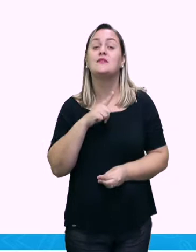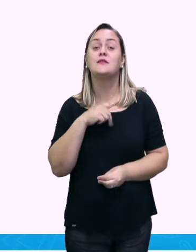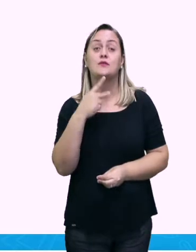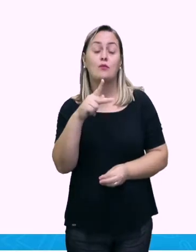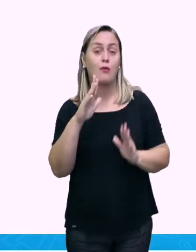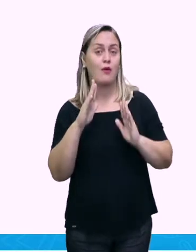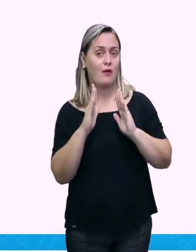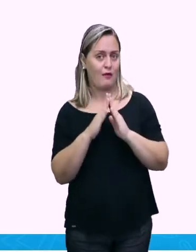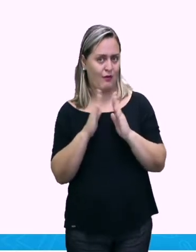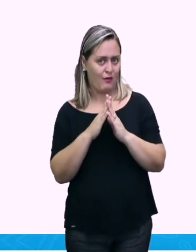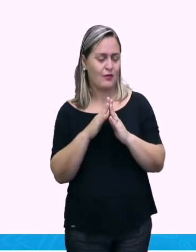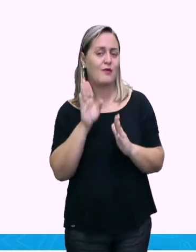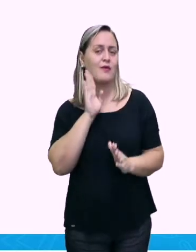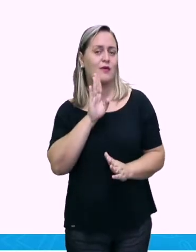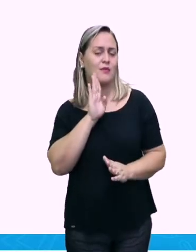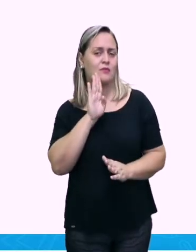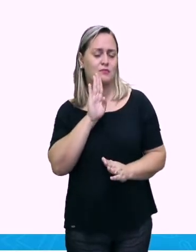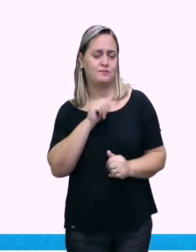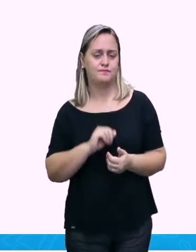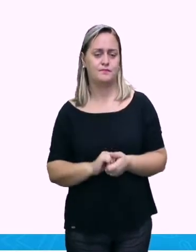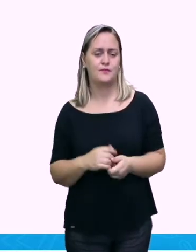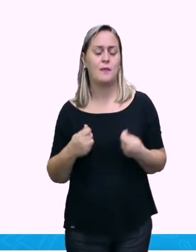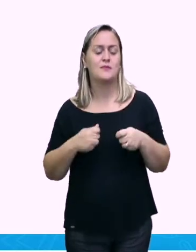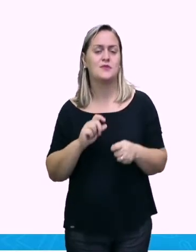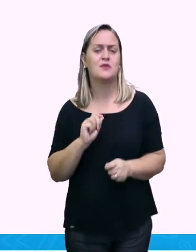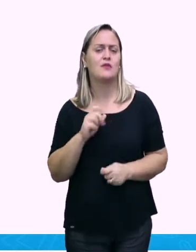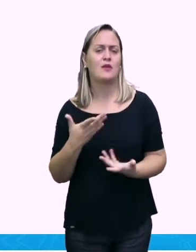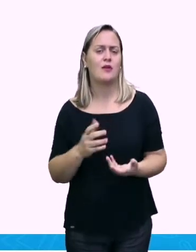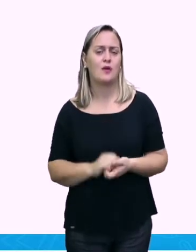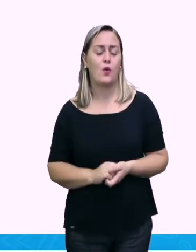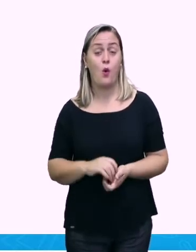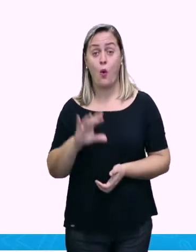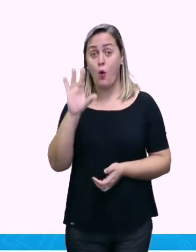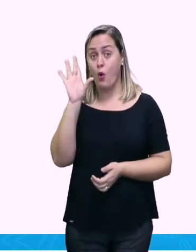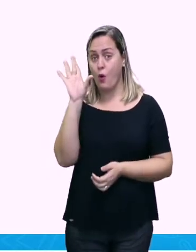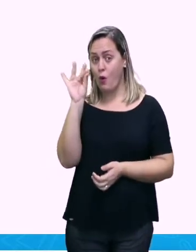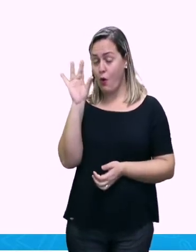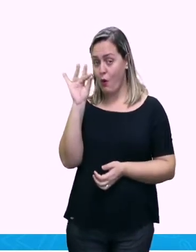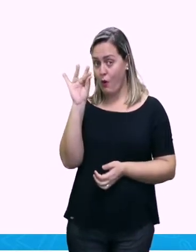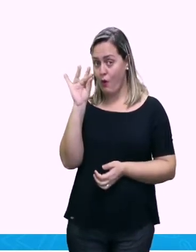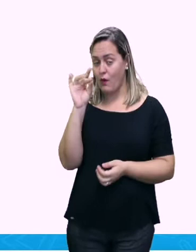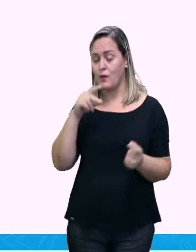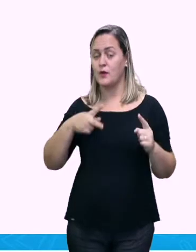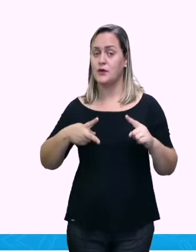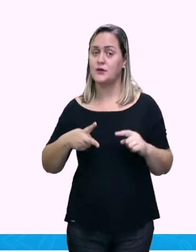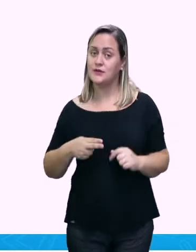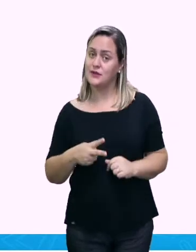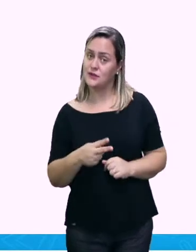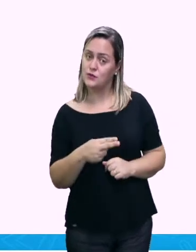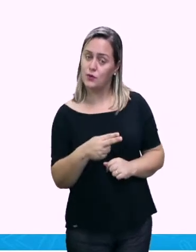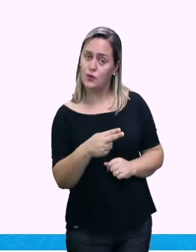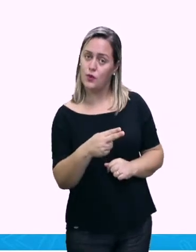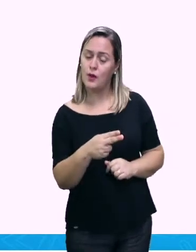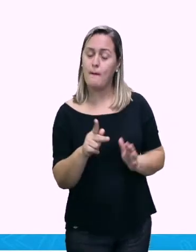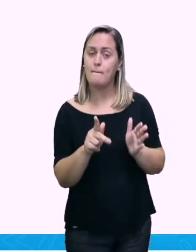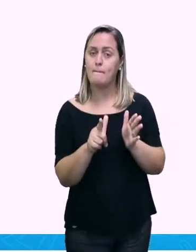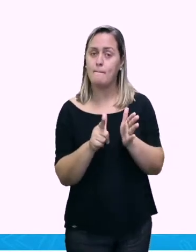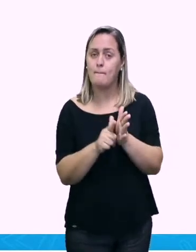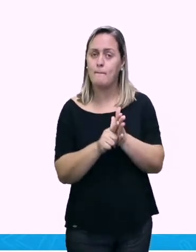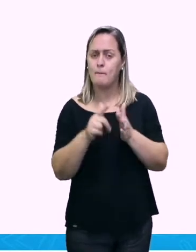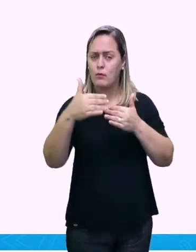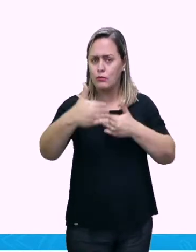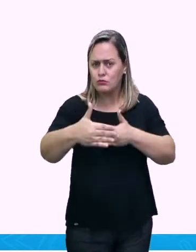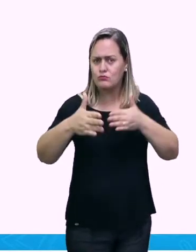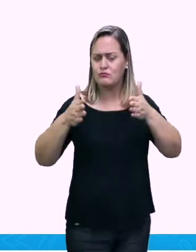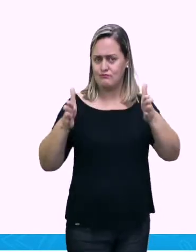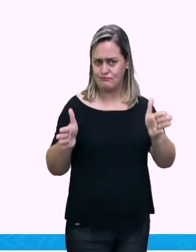e vai ser muito legal. O que é que nós vamos precisar? Cola, tesoura, papelão,